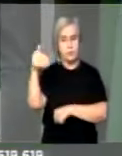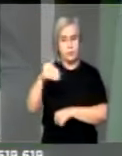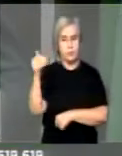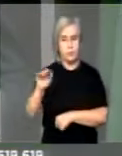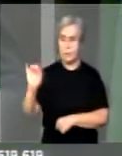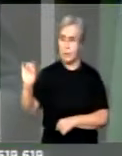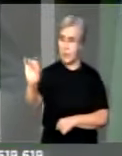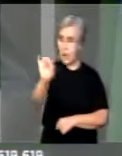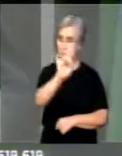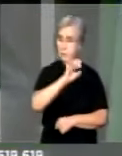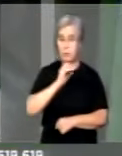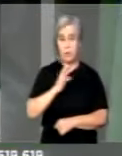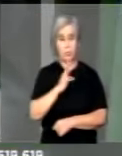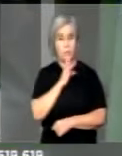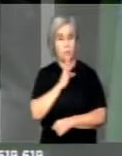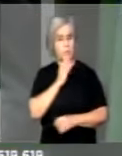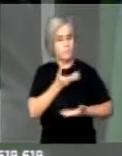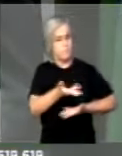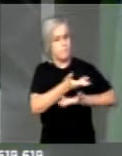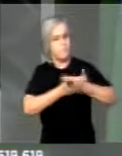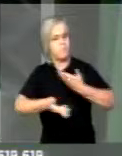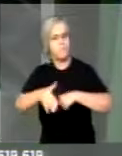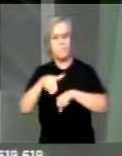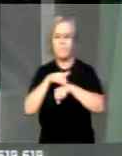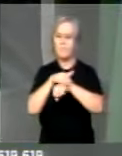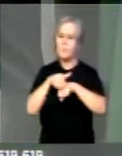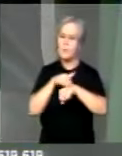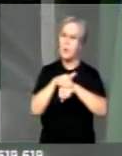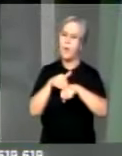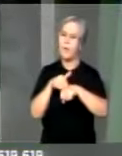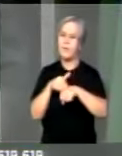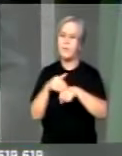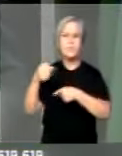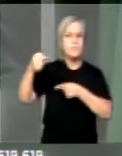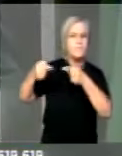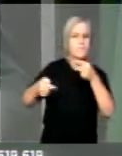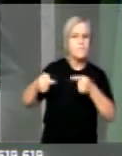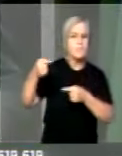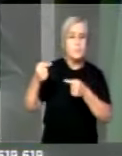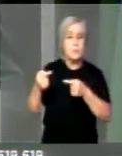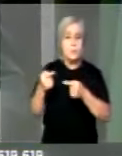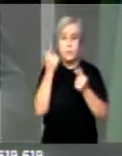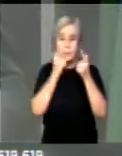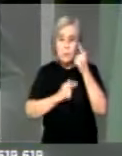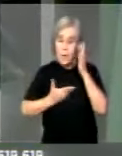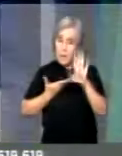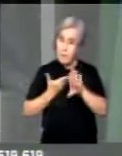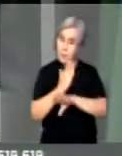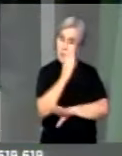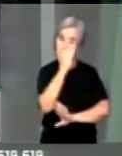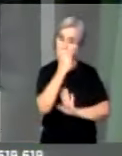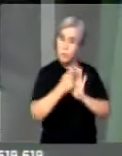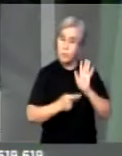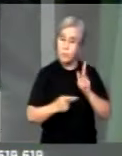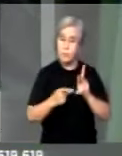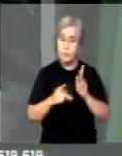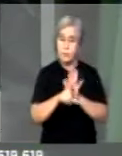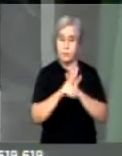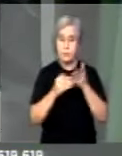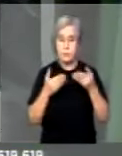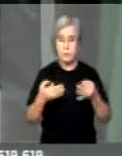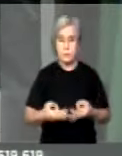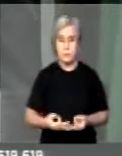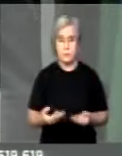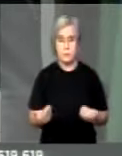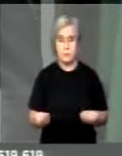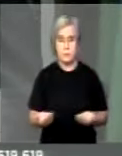um se conhecendo, cada um conversando, dialogando, e para aprovar um projeto que vocês trouxeram, terá que ter aí